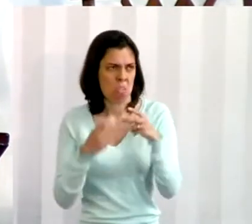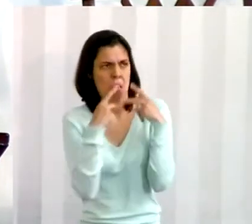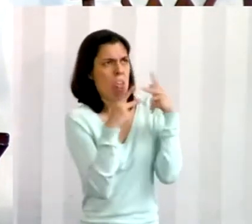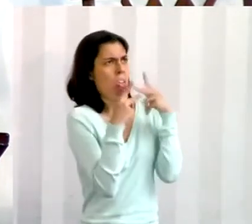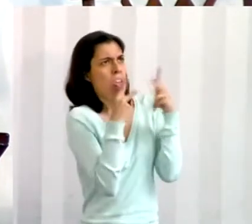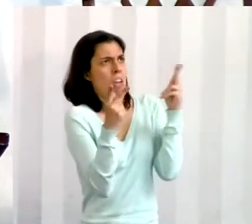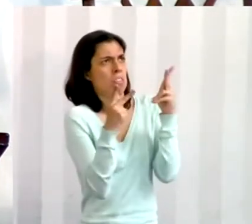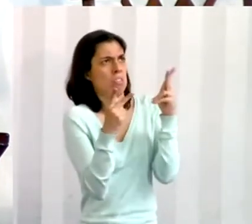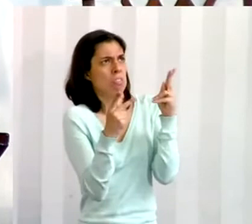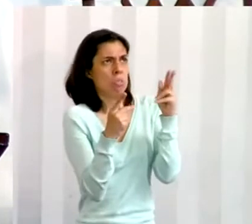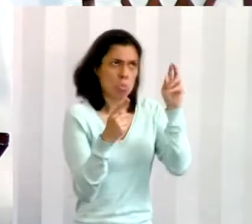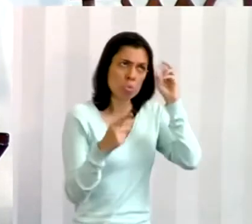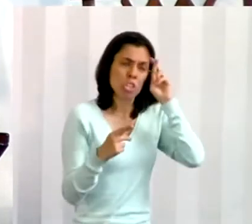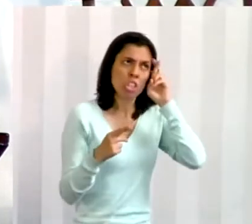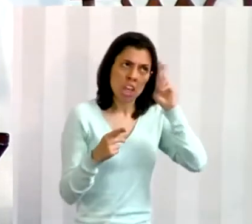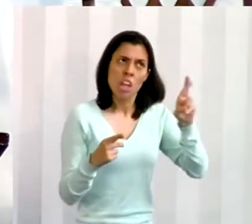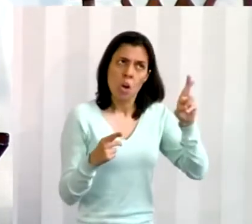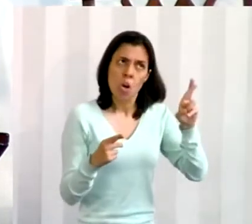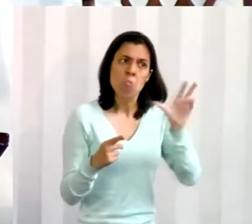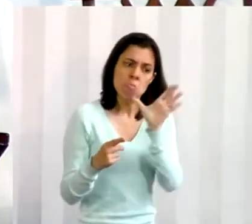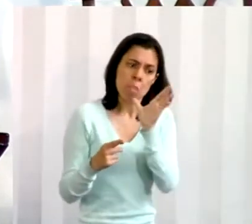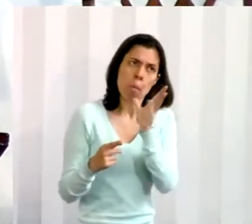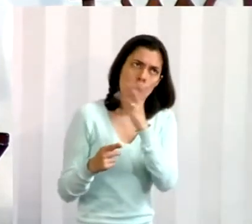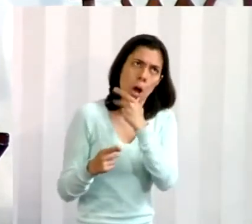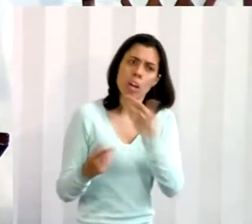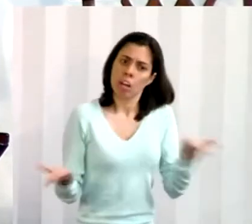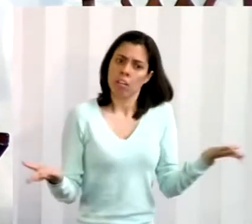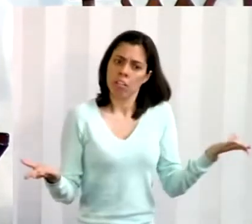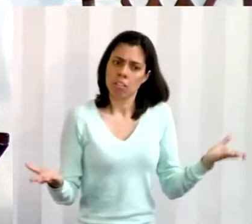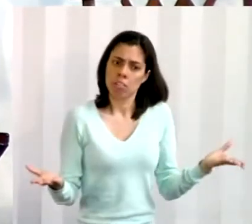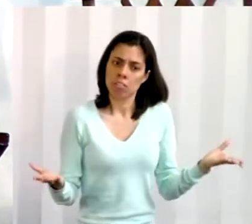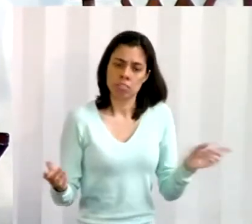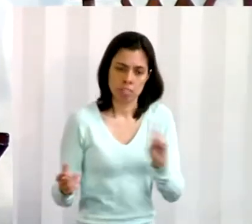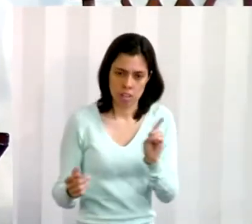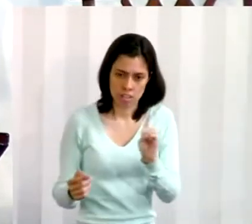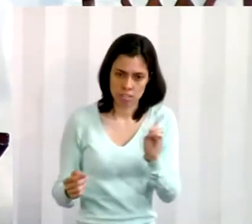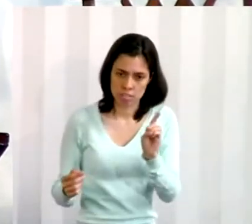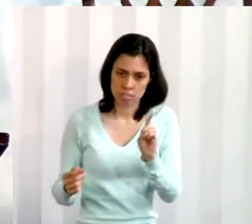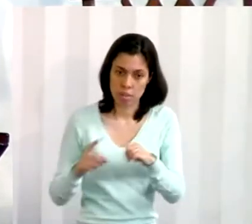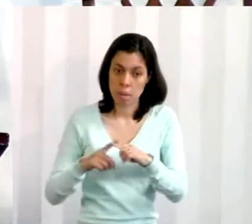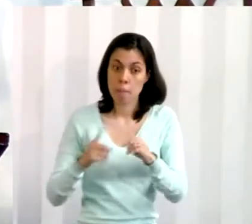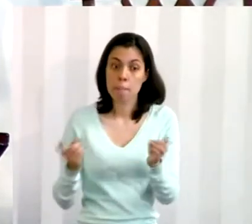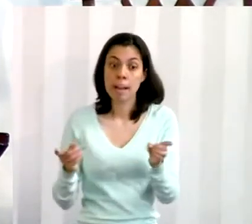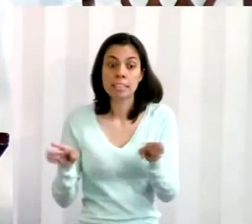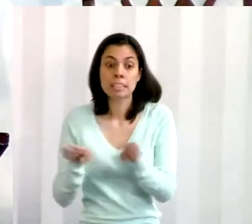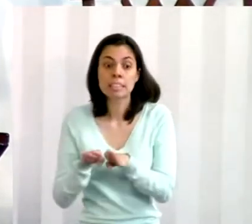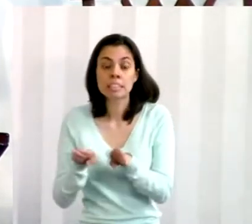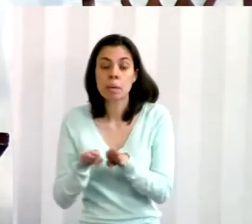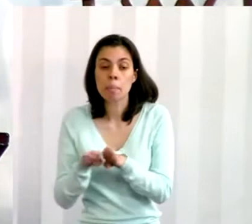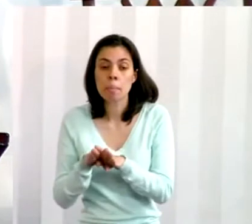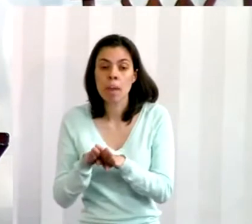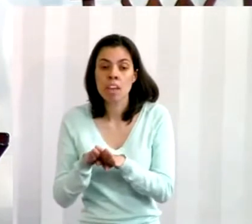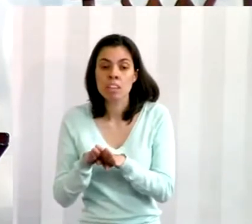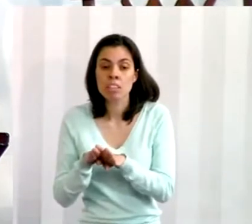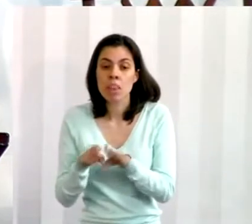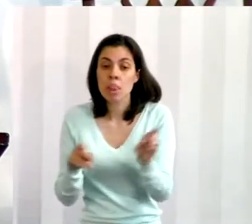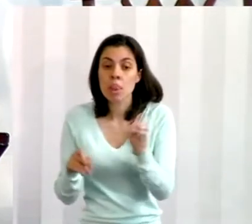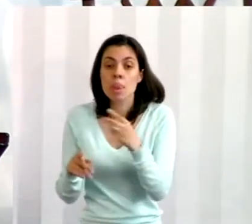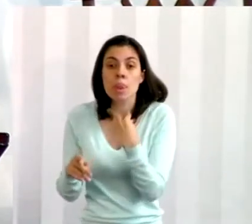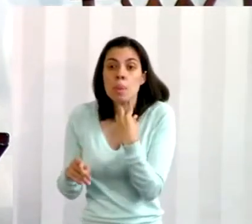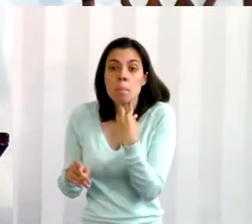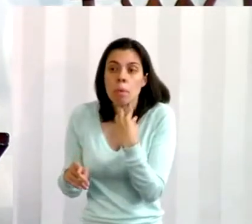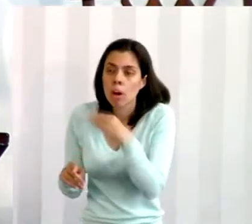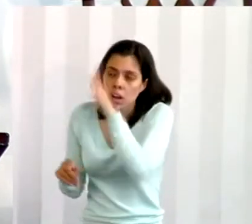Esse é o chamado à paciência. Simplesmente creia, Ele vai voltar e Ele voltará,